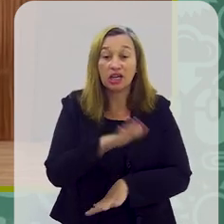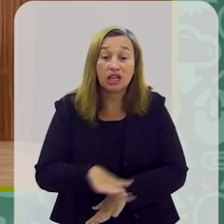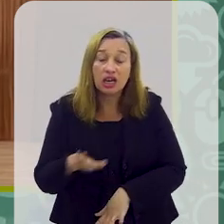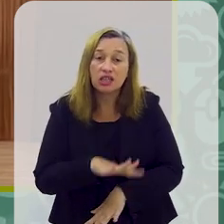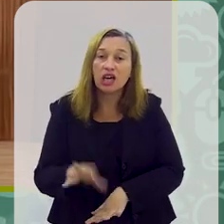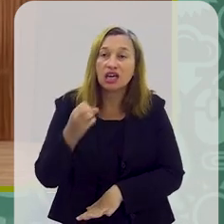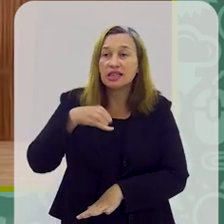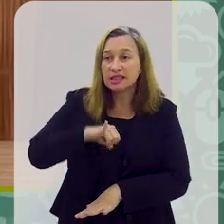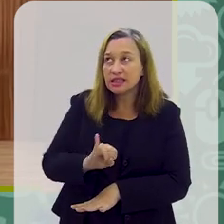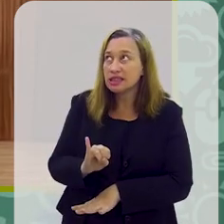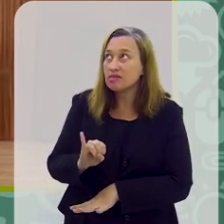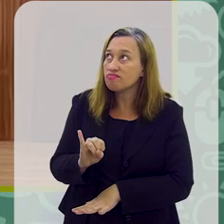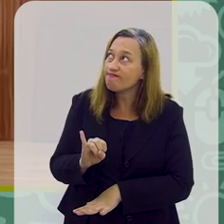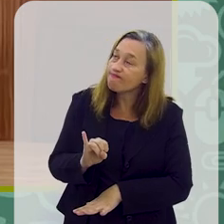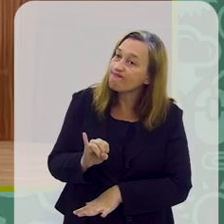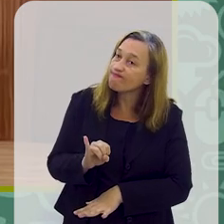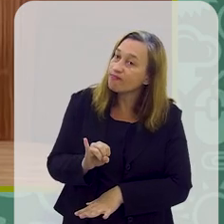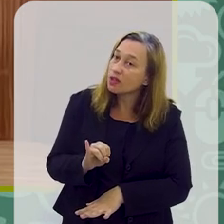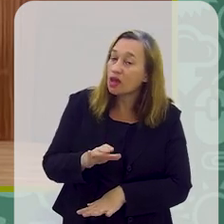criança, se ela